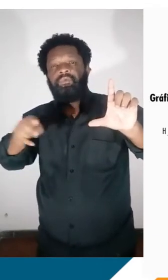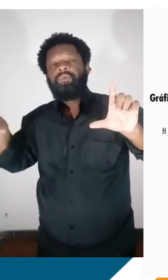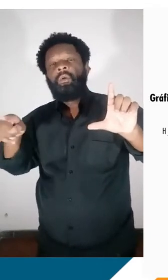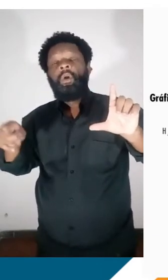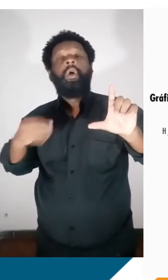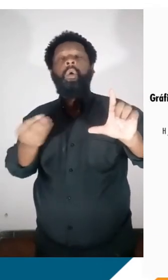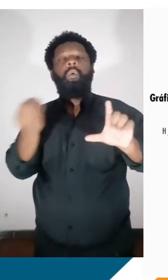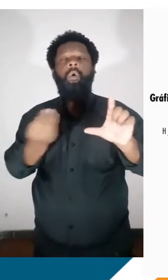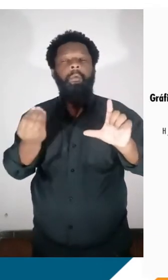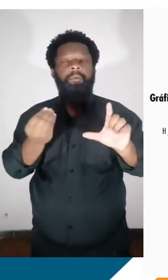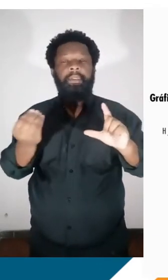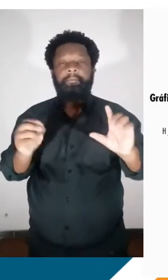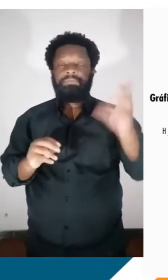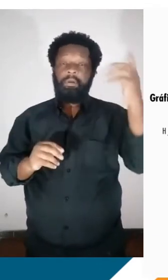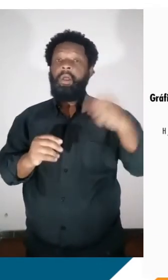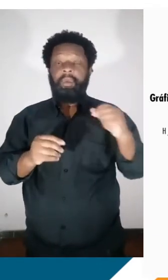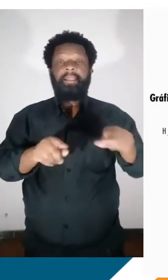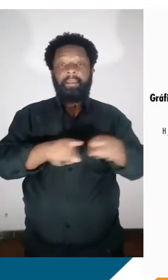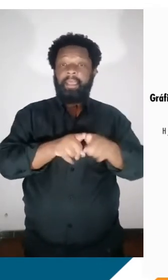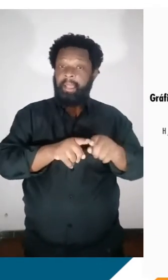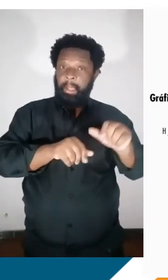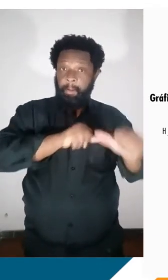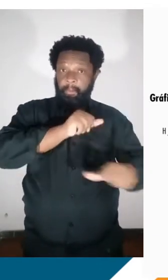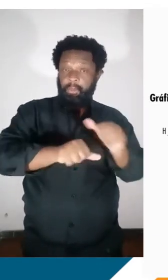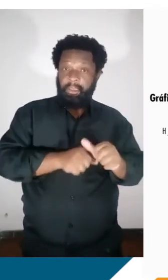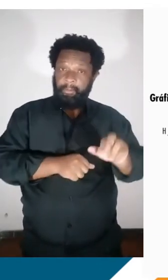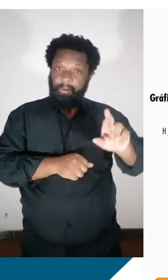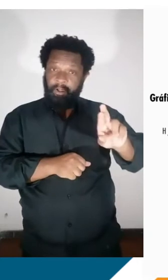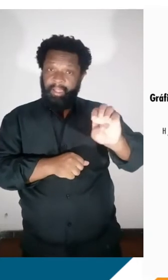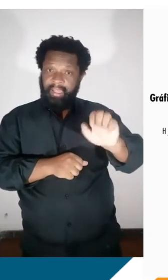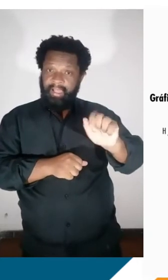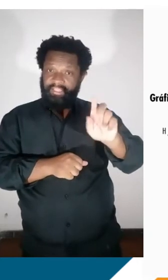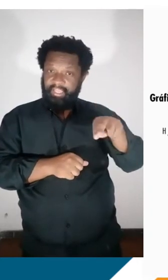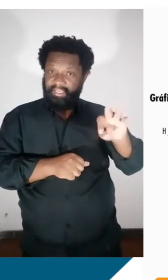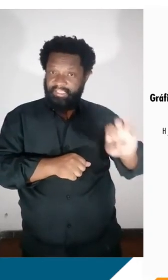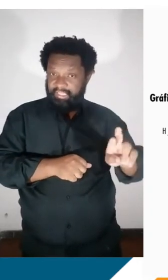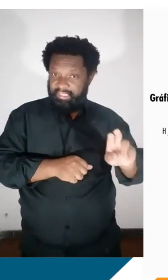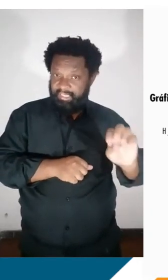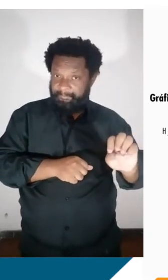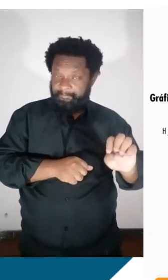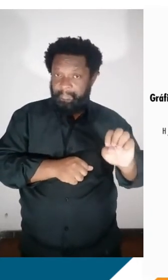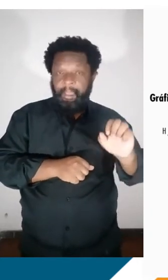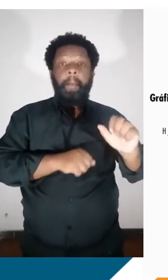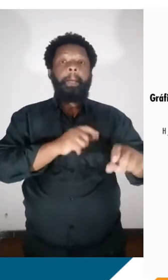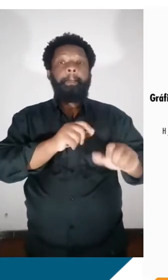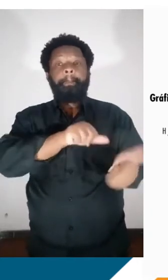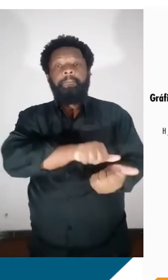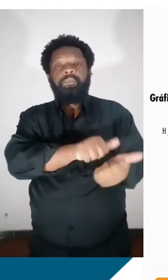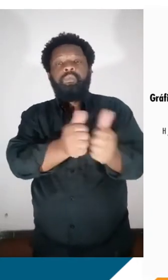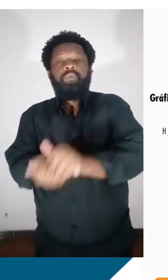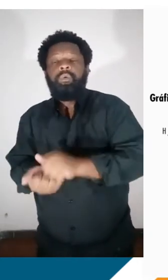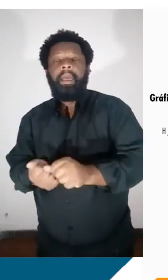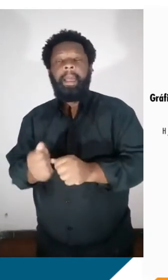E esse prosseguimento da reação é a conversão de reagentes, que eu vou simbolizar pela letra R, em produtos, que eu